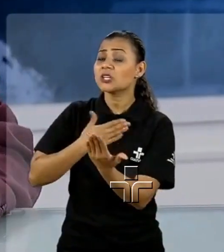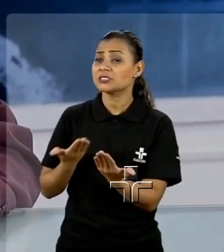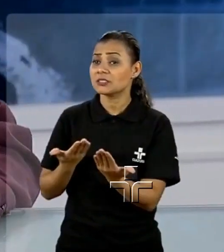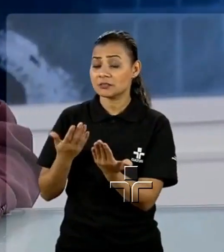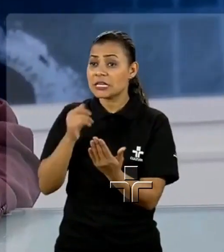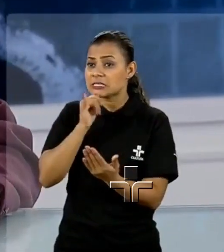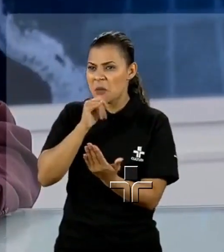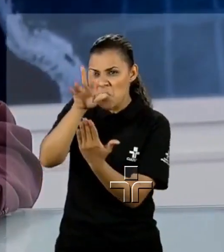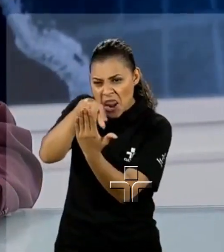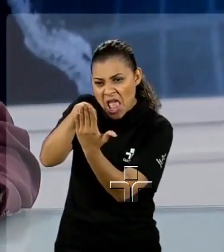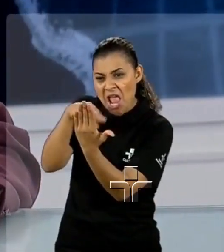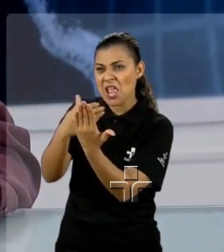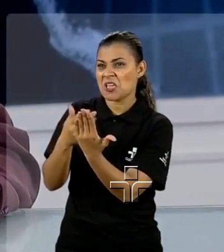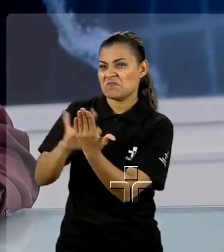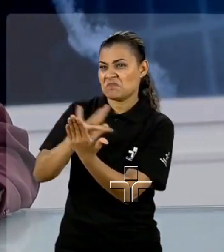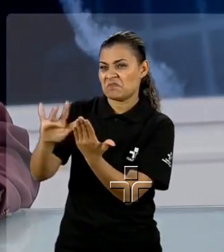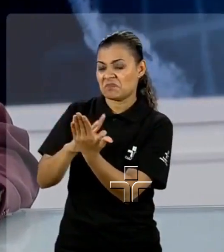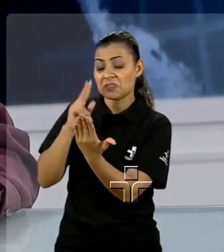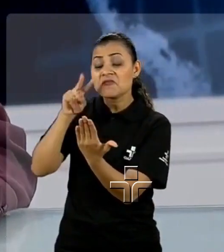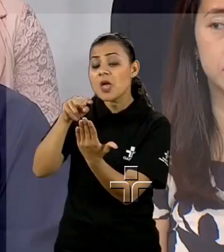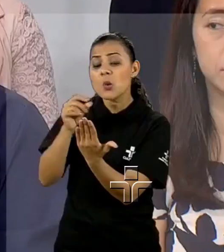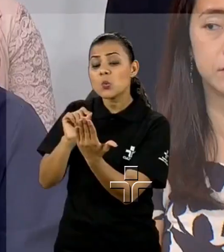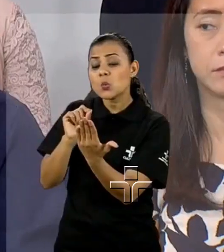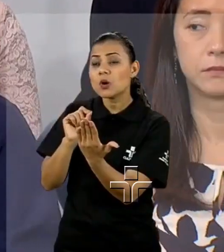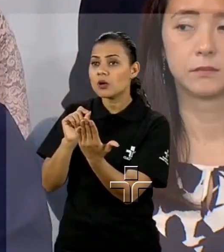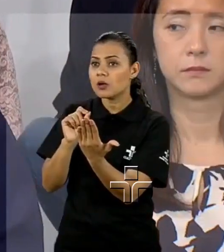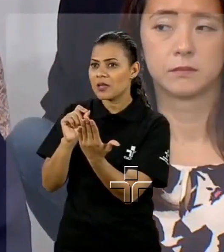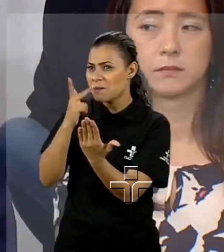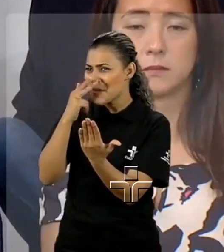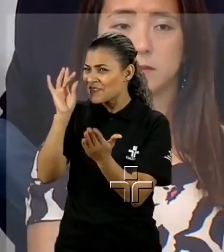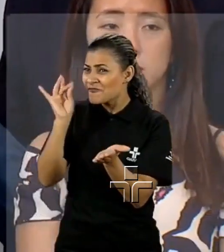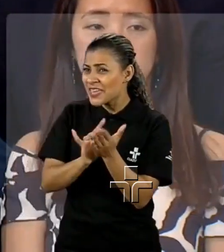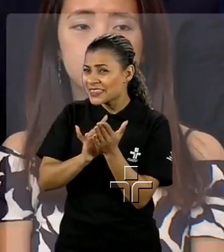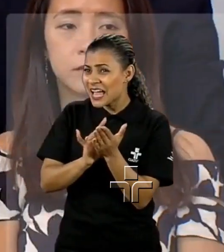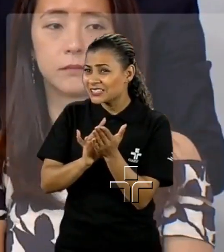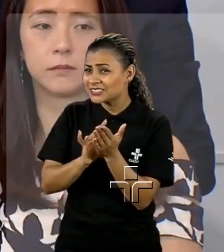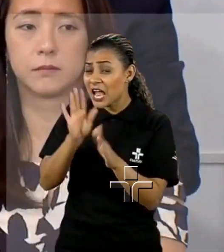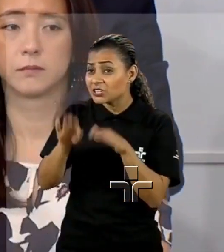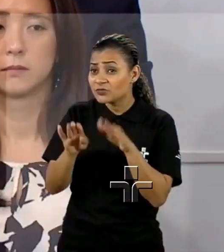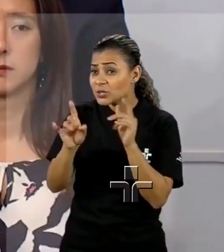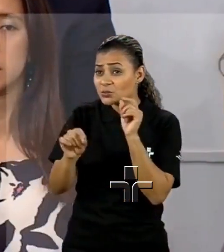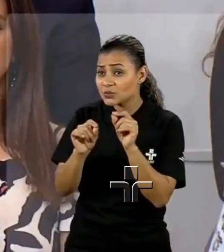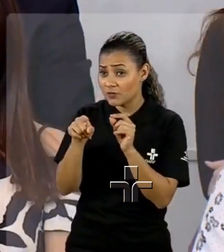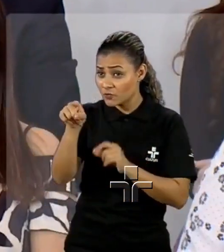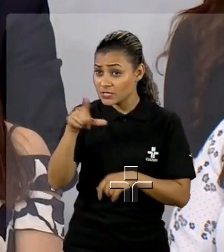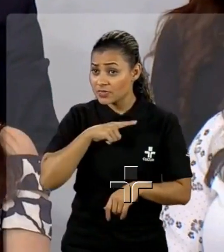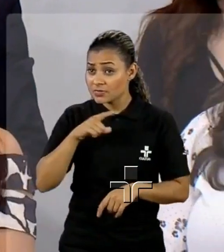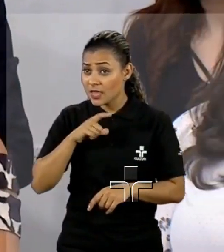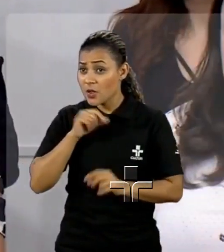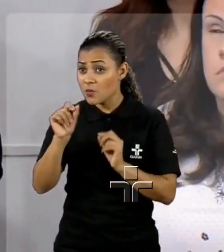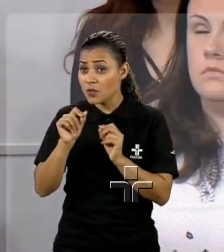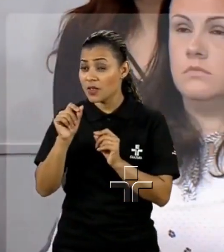por exemplo, a gente observa 2 coisas. De fato, aparentemente, você tem uma tendência a